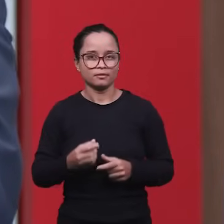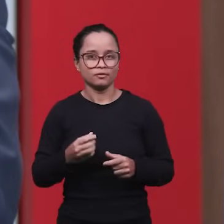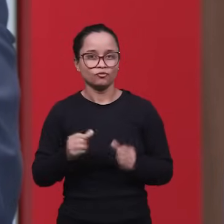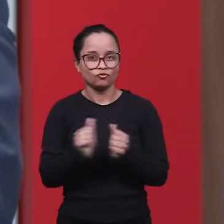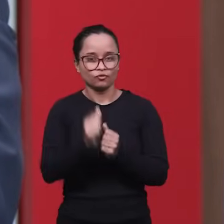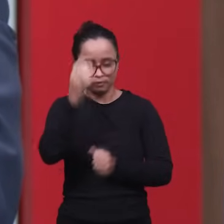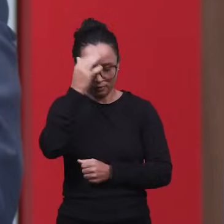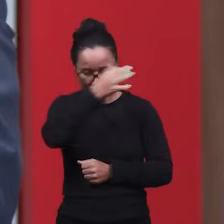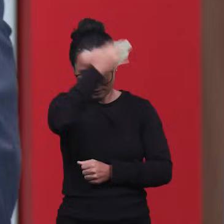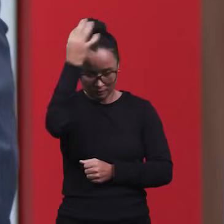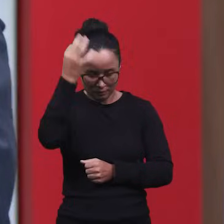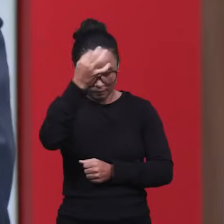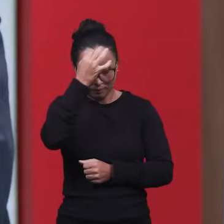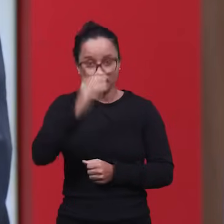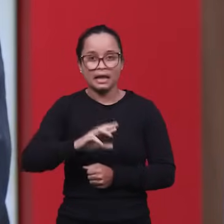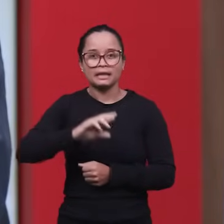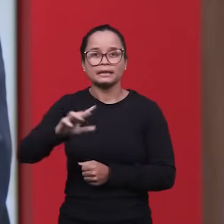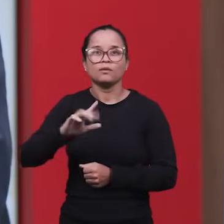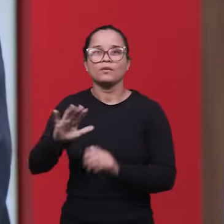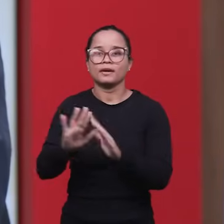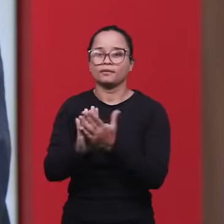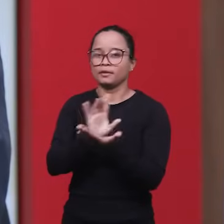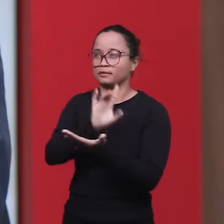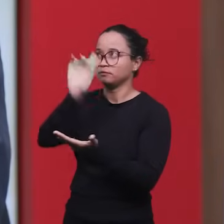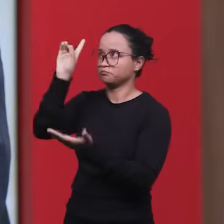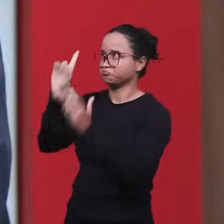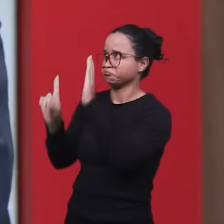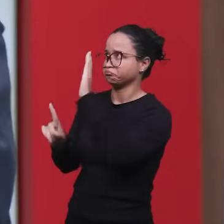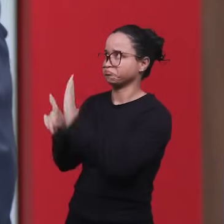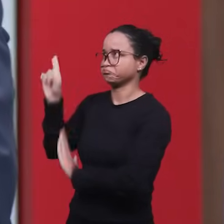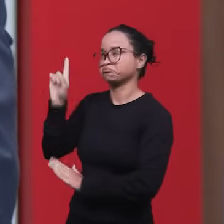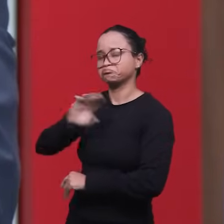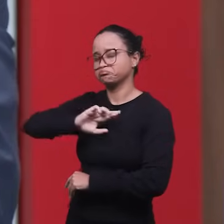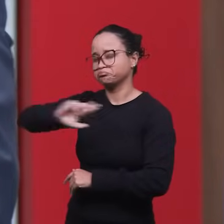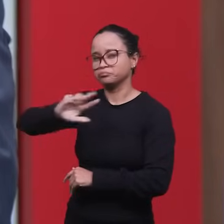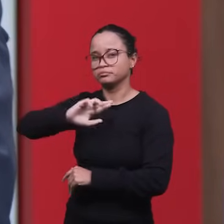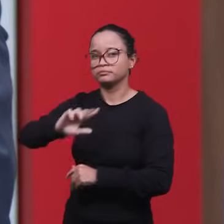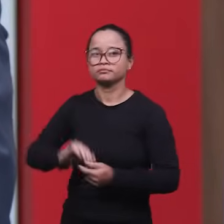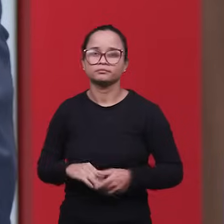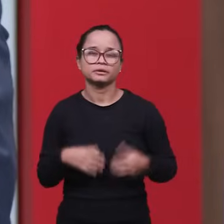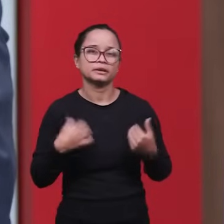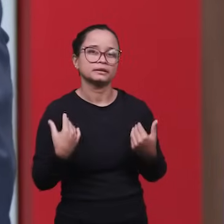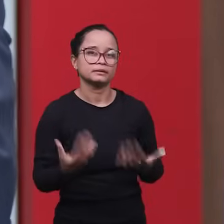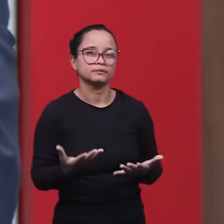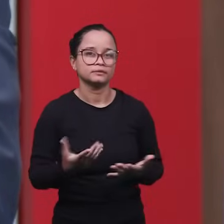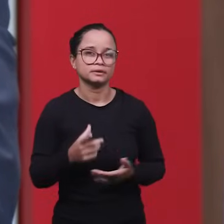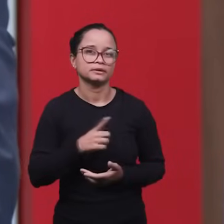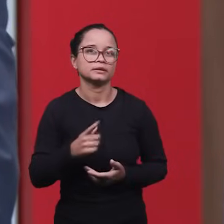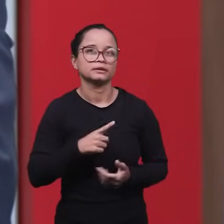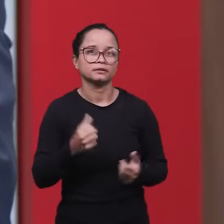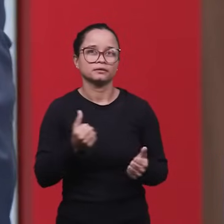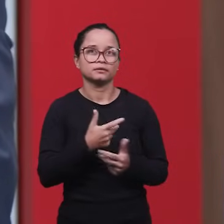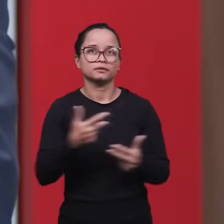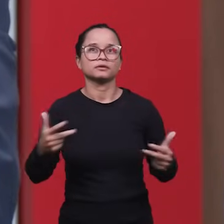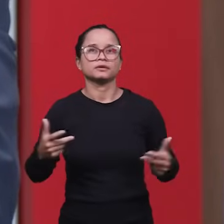Josias falou, não é uma consulta à palavra, quer dizer, isso aí seria uma coisa, né,